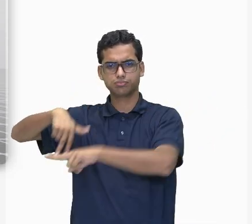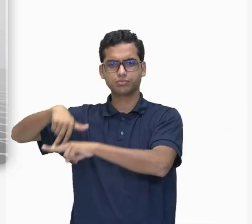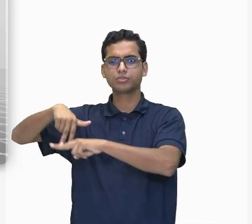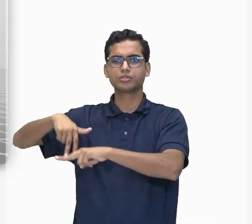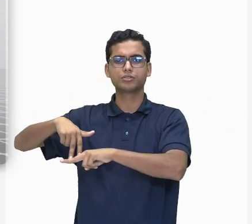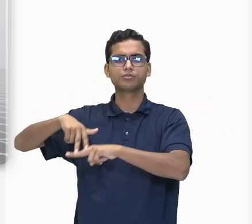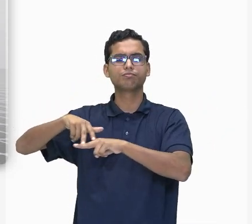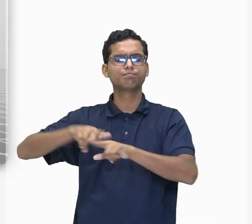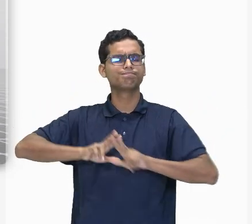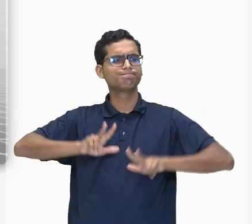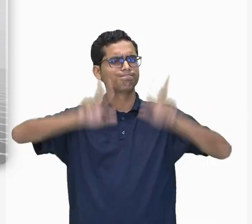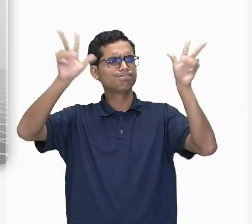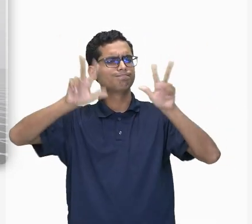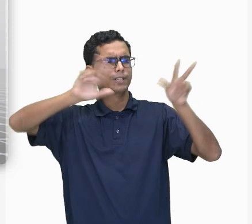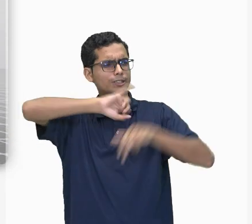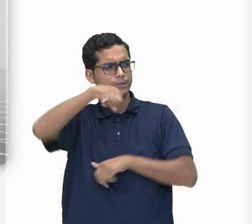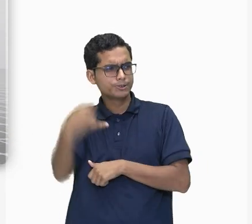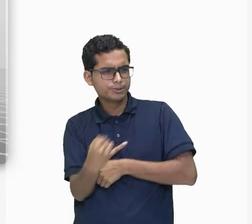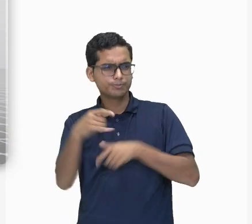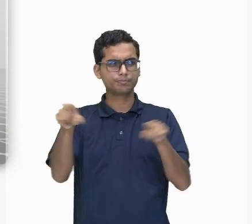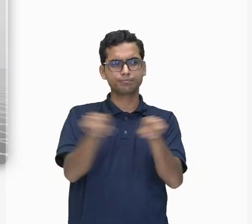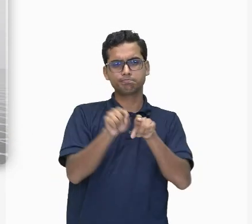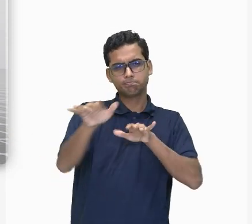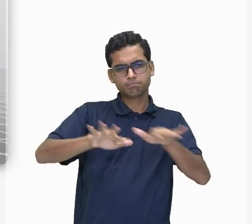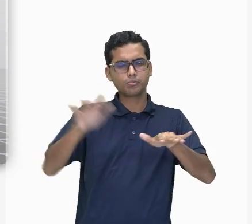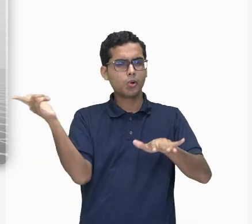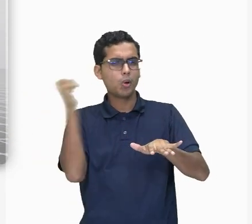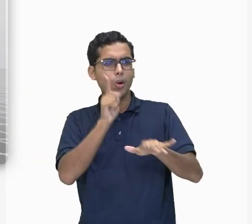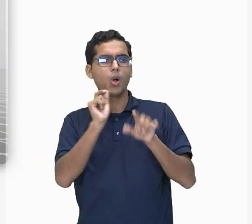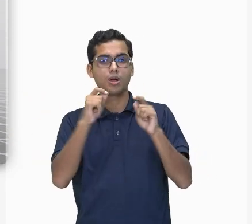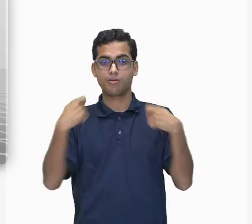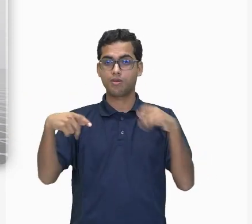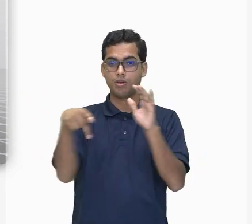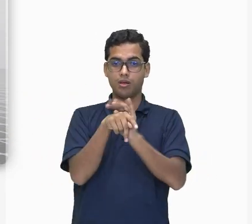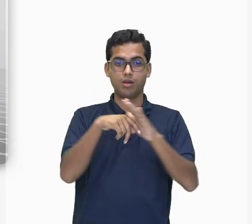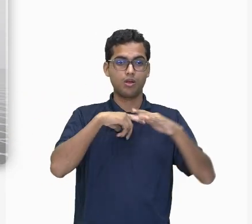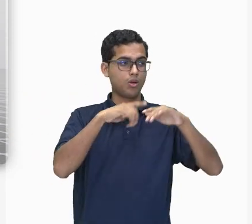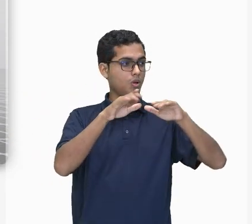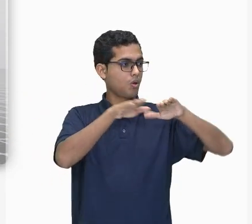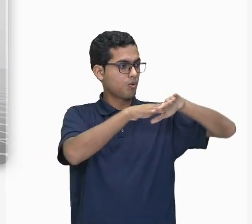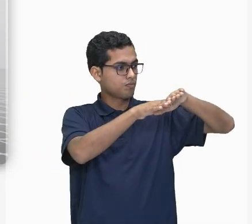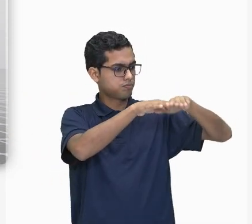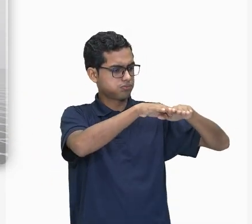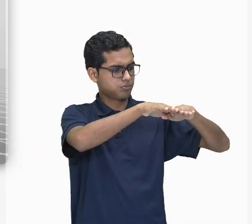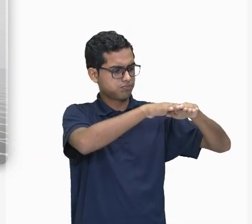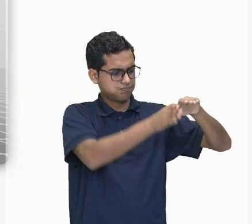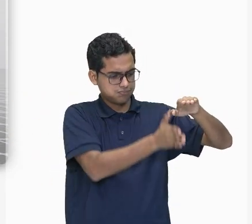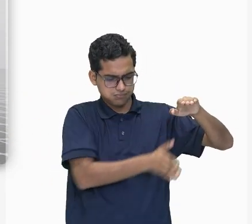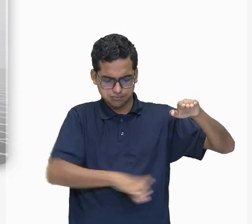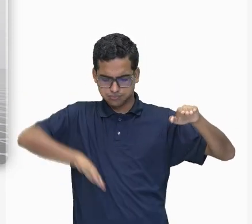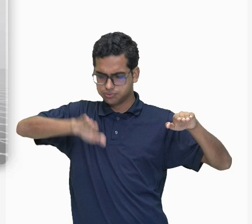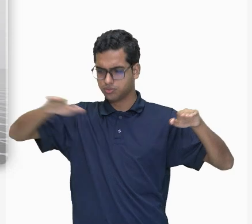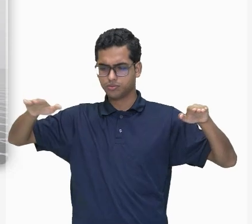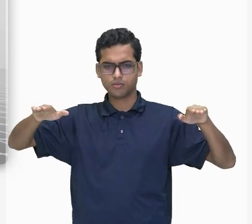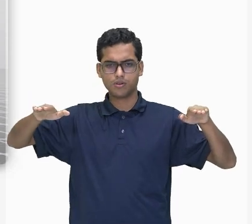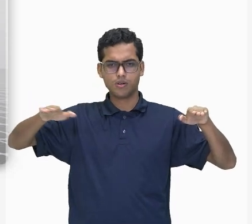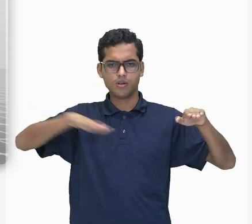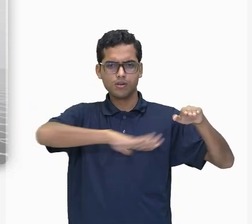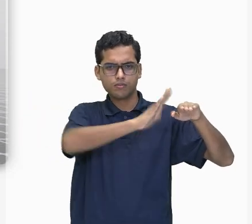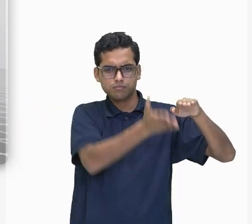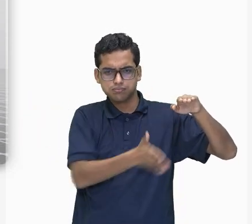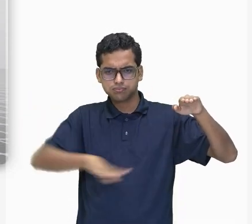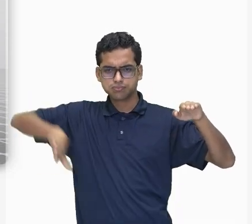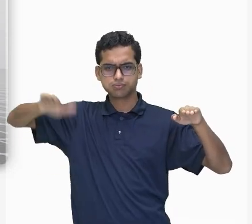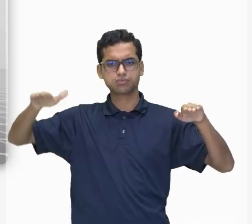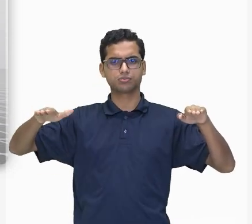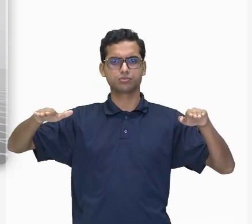esse movimento, ela vai precisar, gente, subir nessa rampa, né? E aí ela está lá em cima se preparando, então, para